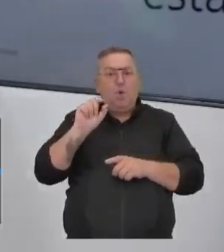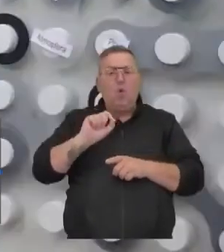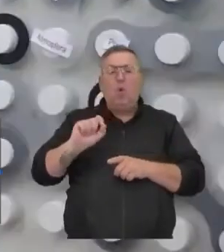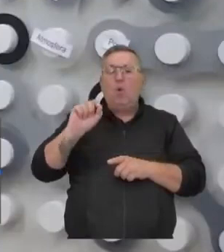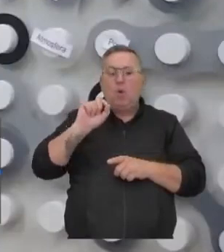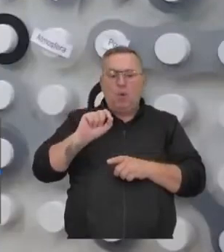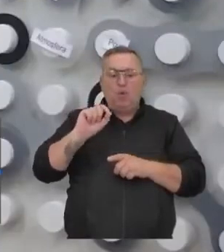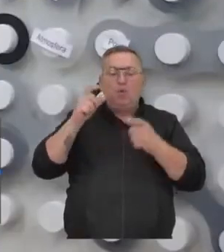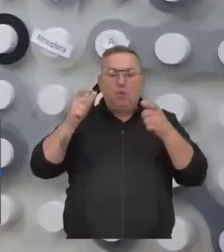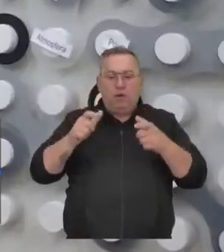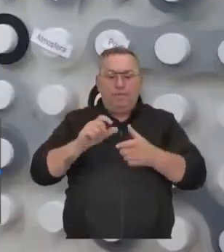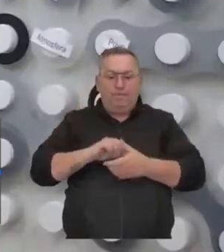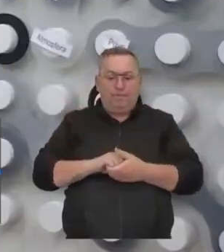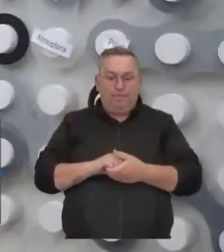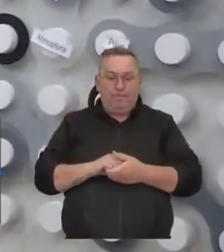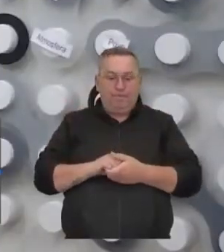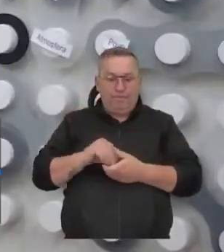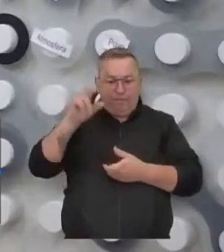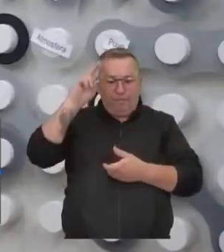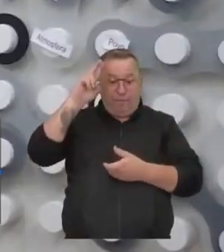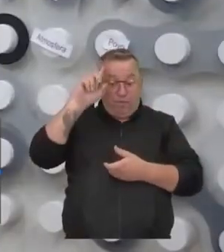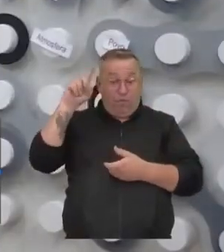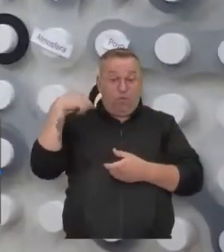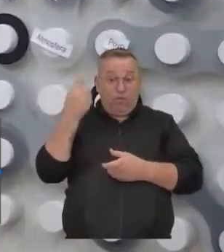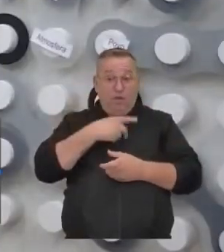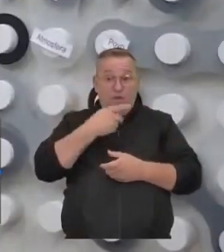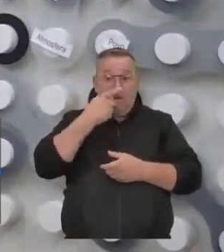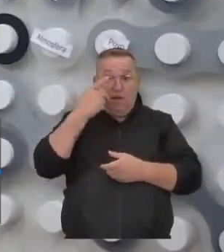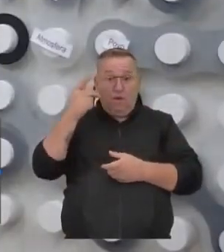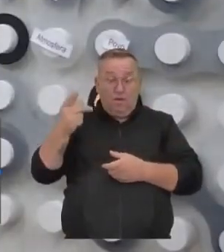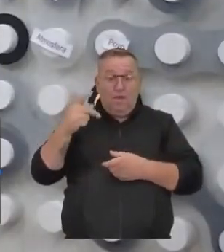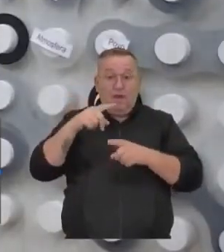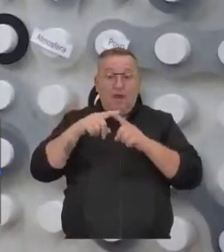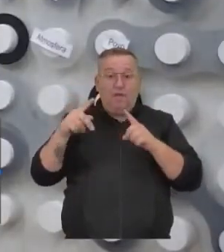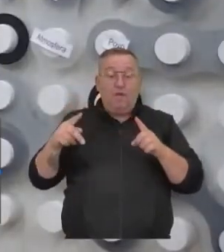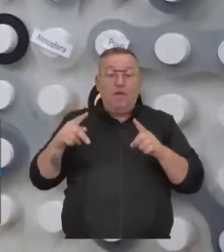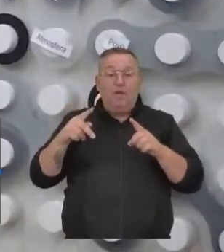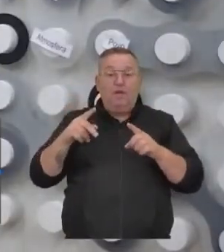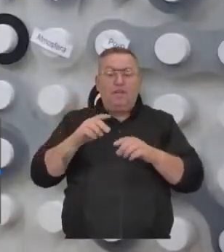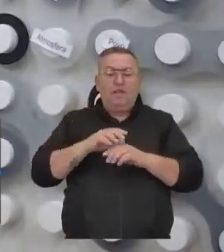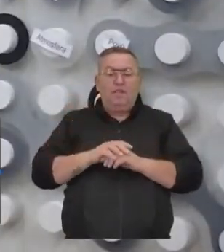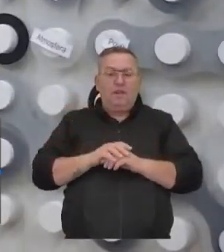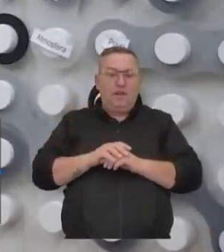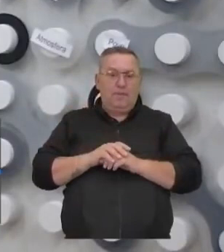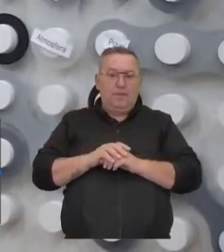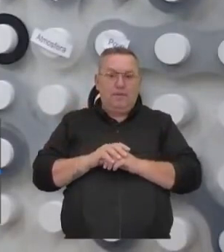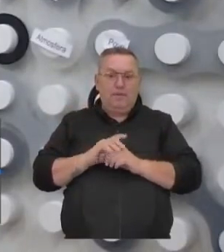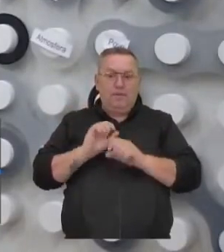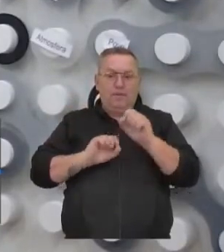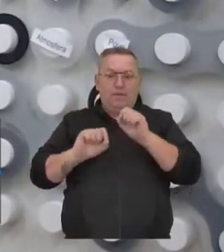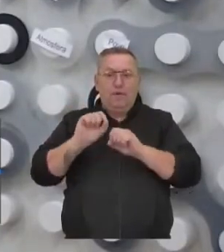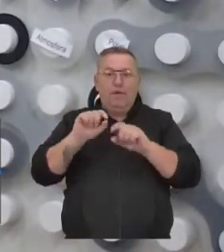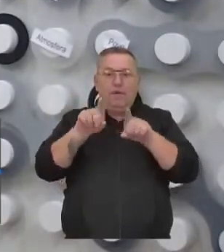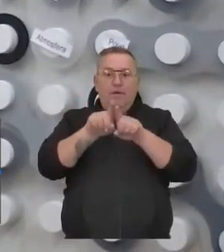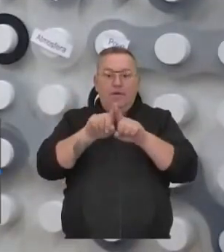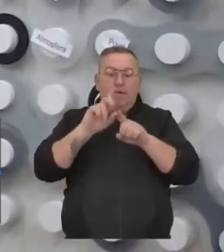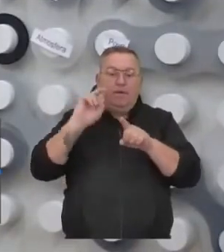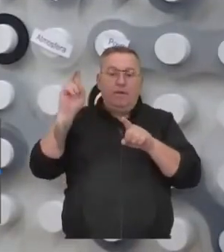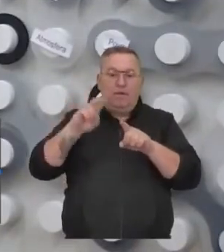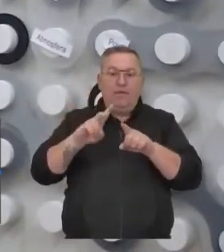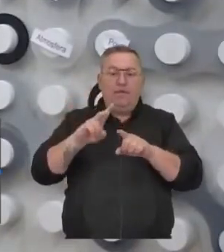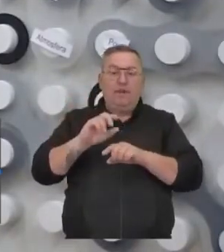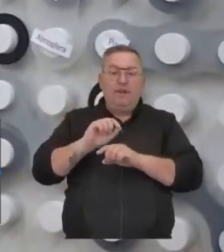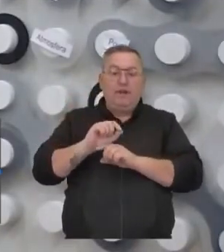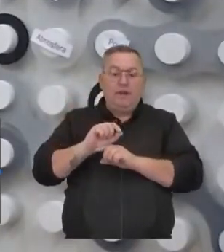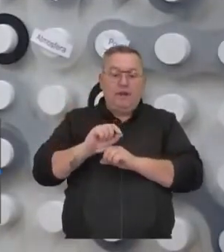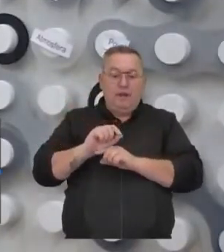área de um território. Então vamos lá. Lembra que quando a gente falava de polígonos, a gente pensava, por exemplo, pensa nesse cartaz aqui, ele é um retângulo,